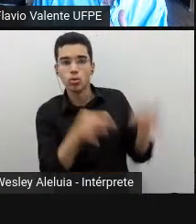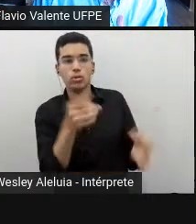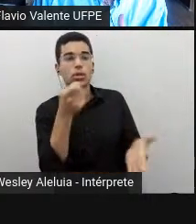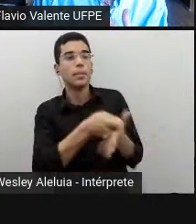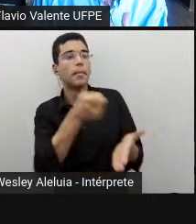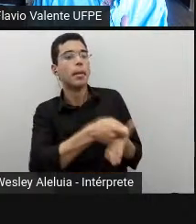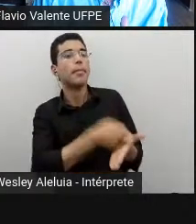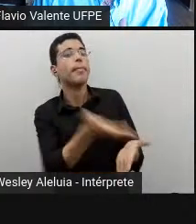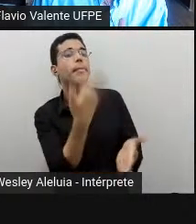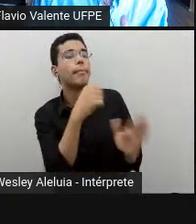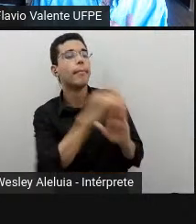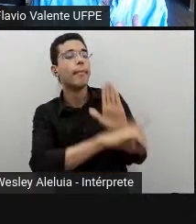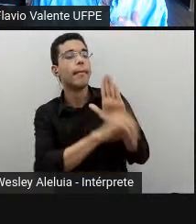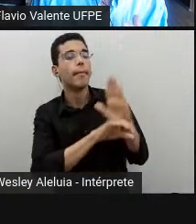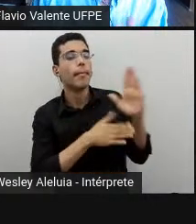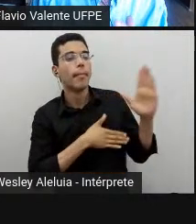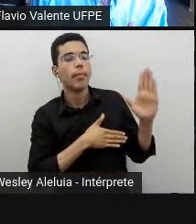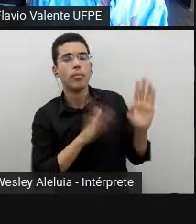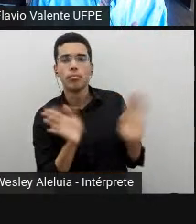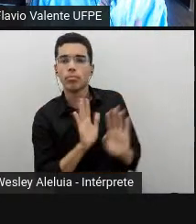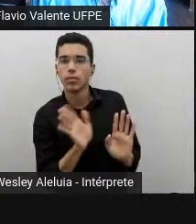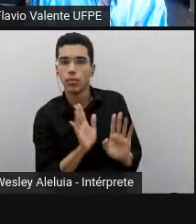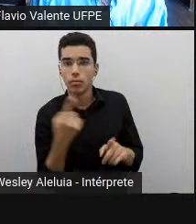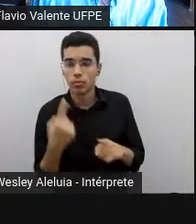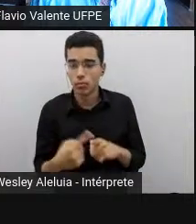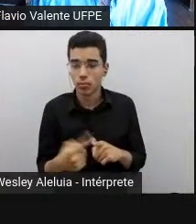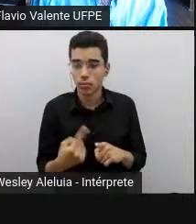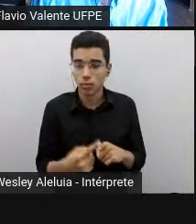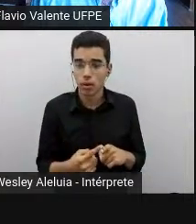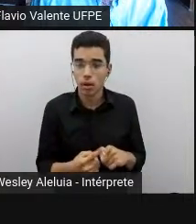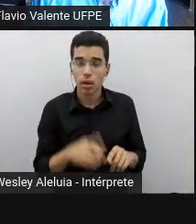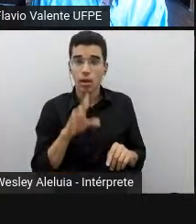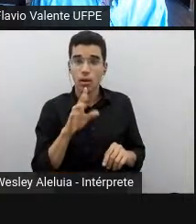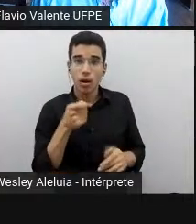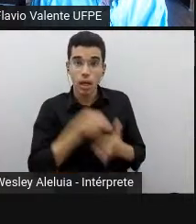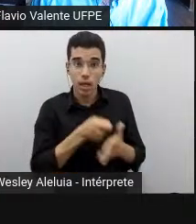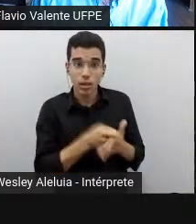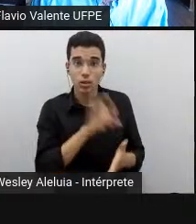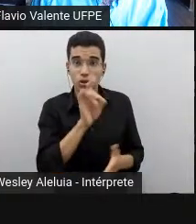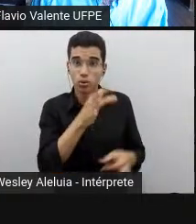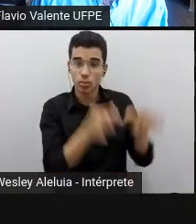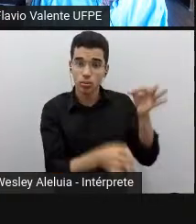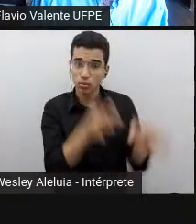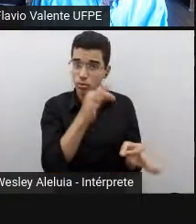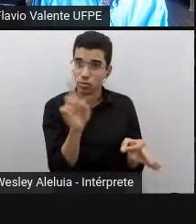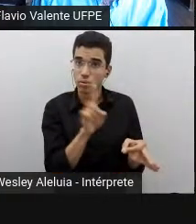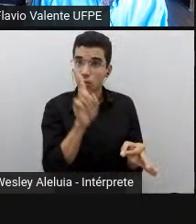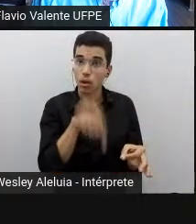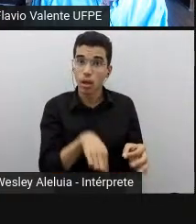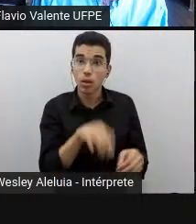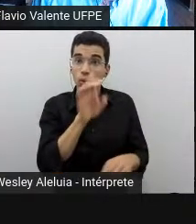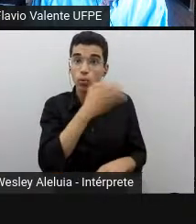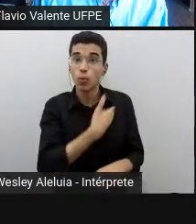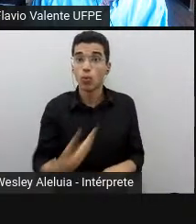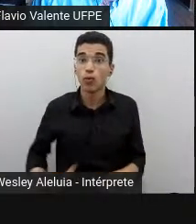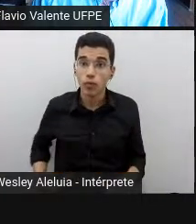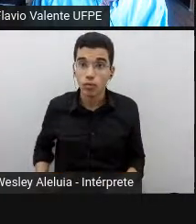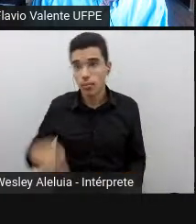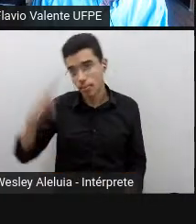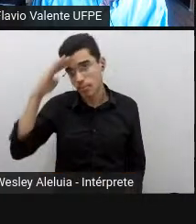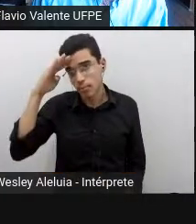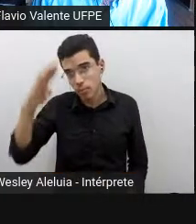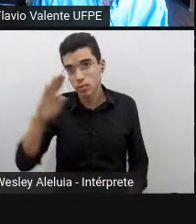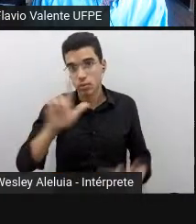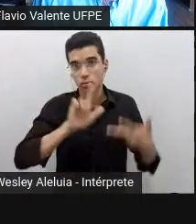A promoção de justiça não se constitui em obrigação apenas do Poder Judiciário. Ela é obrigação do Estado e, sobretudo, do Poder Executivo, por